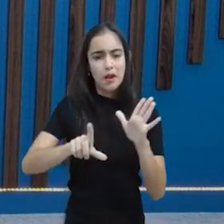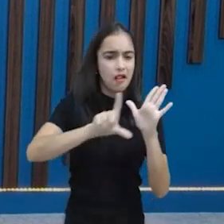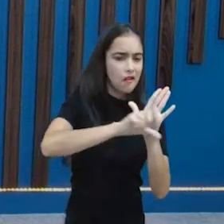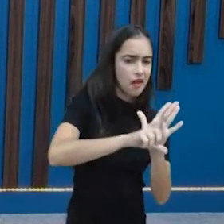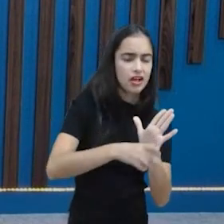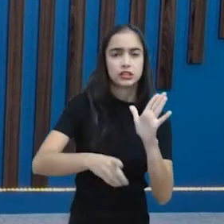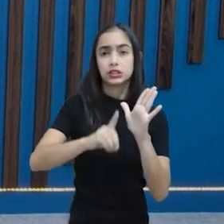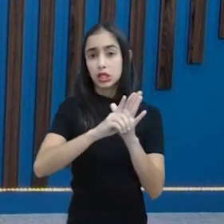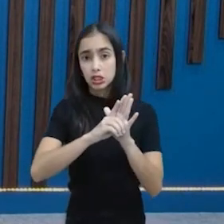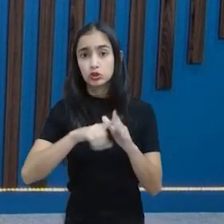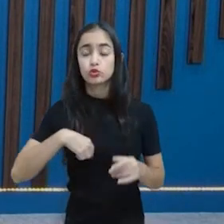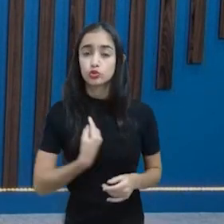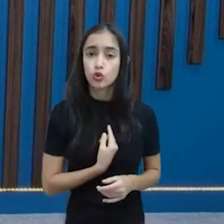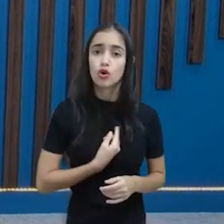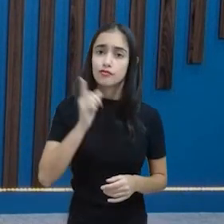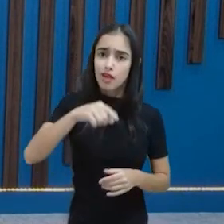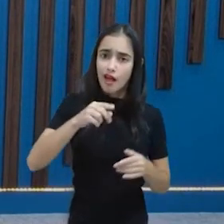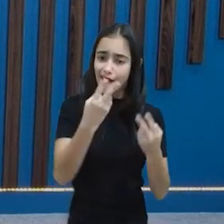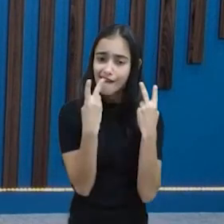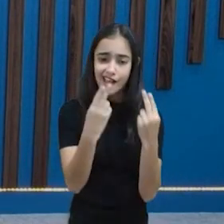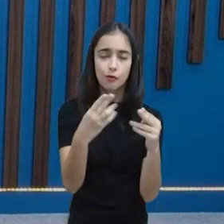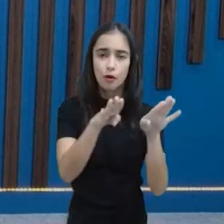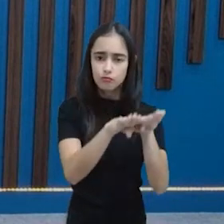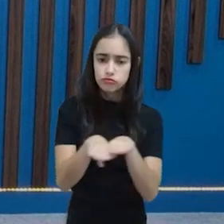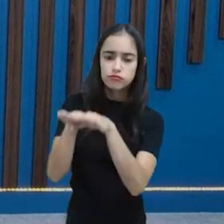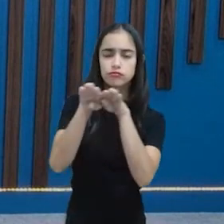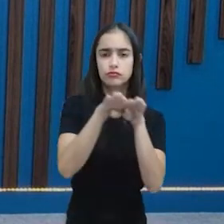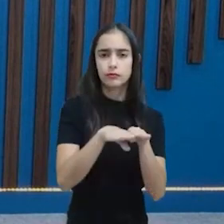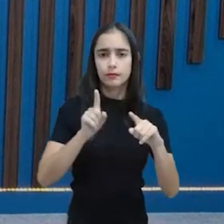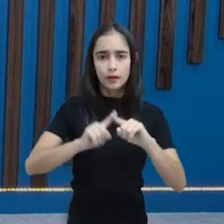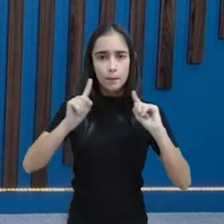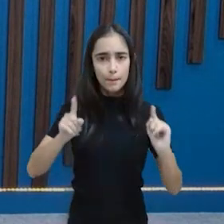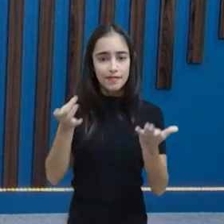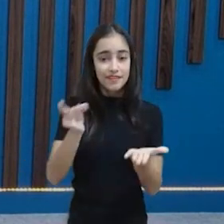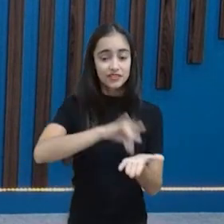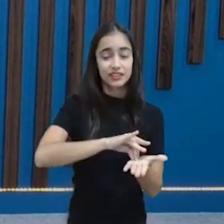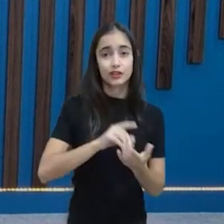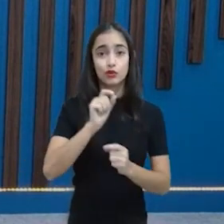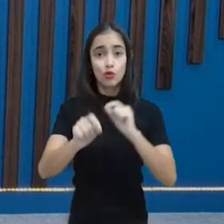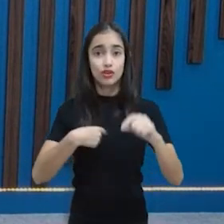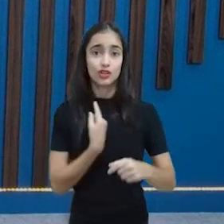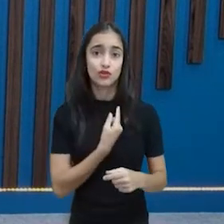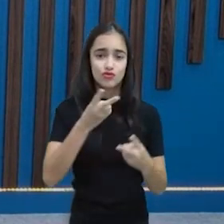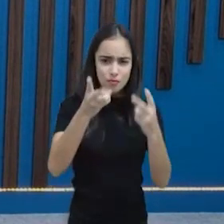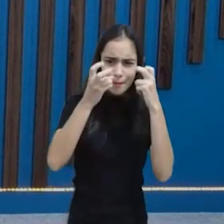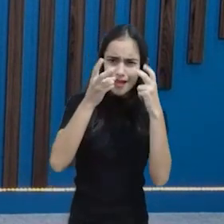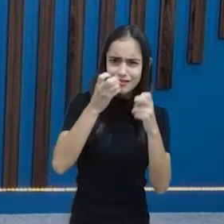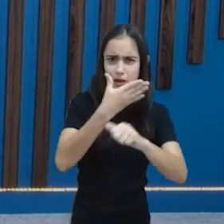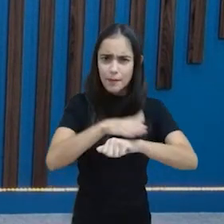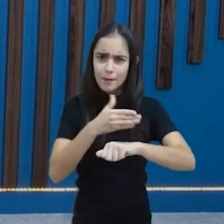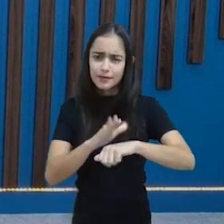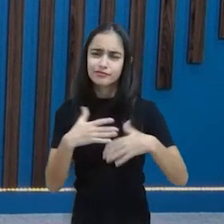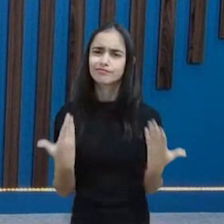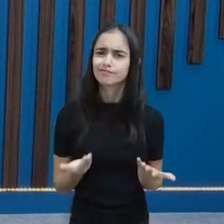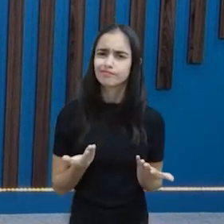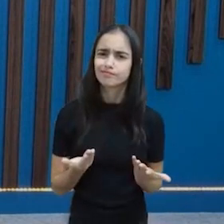da lei a gente somos todos iguais perante a lei. Mas, no entanto, o que é que a gente vê na prática, né?